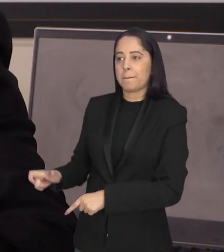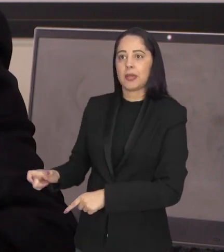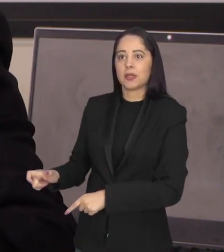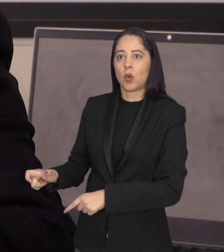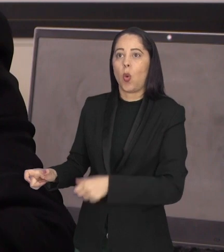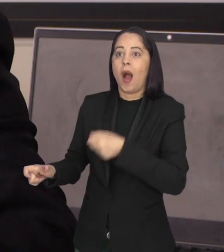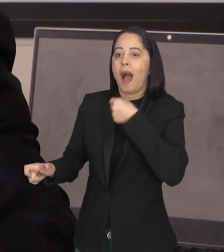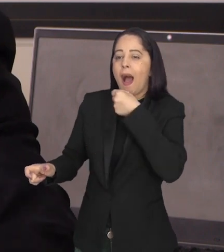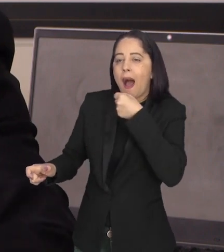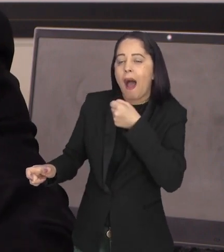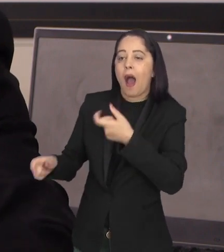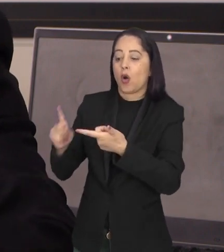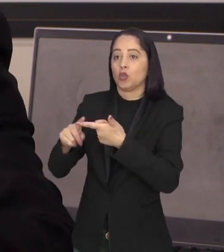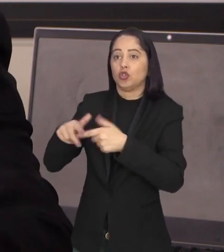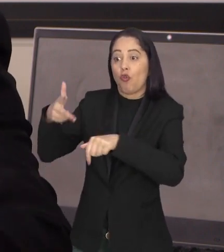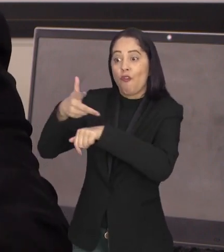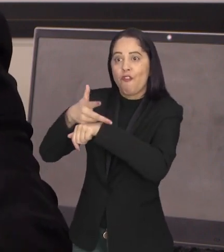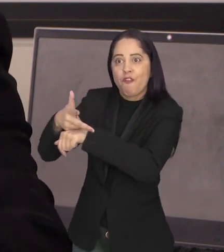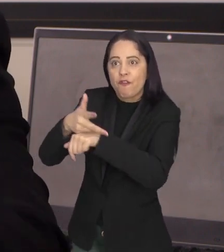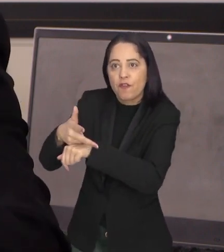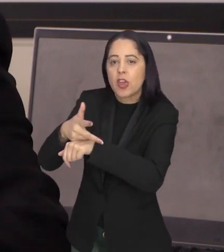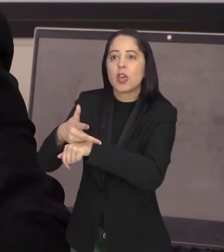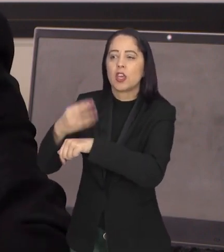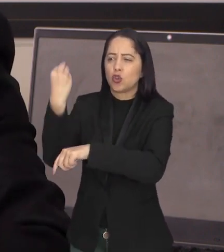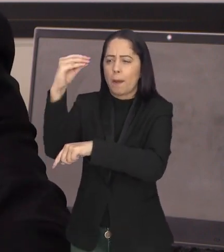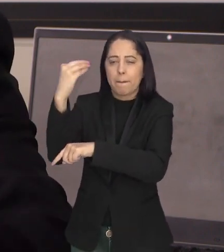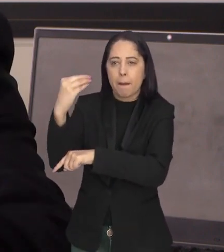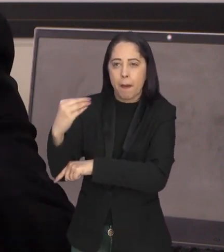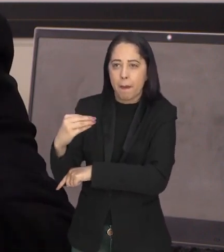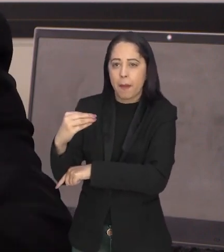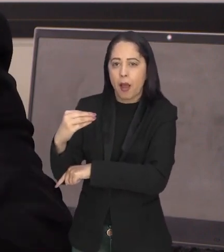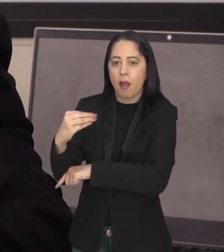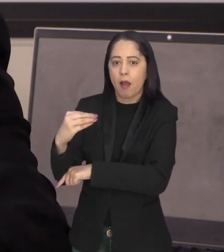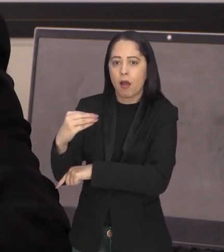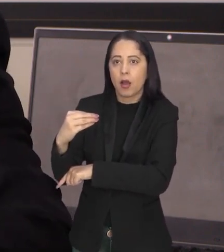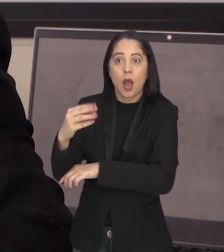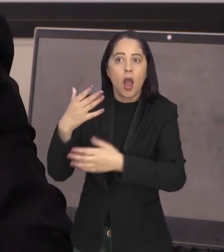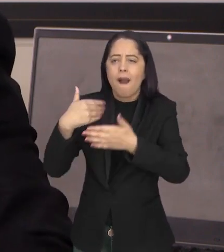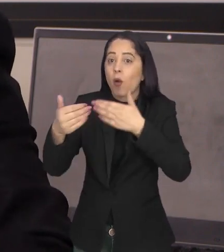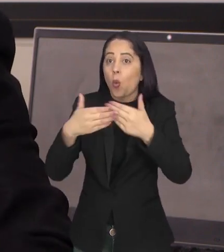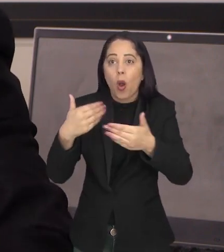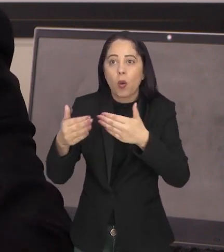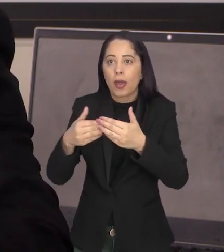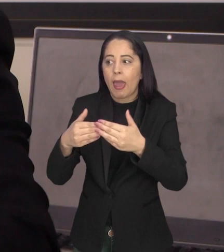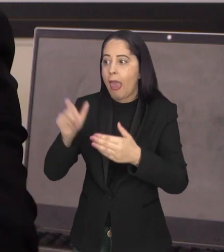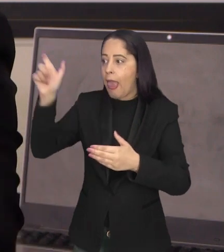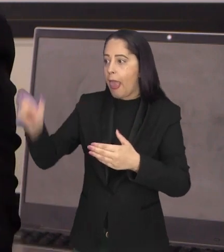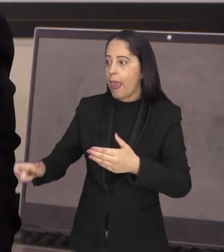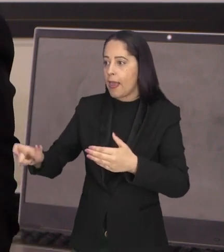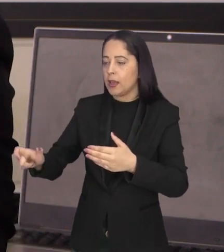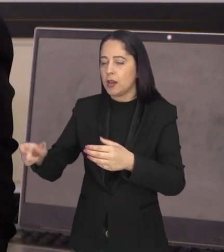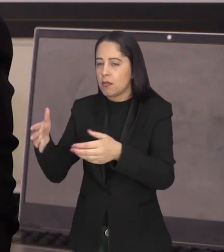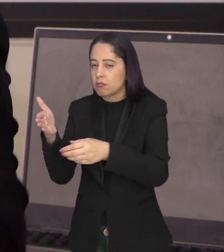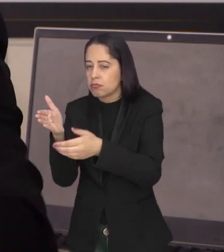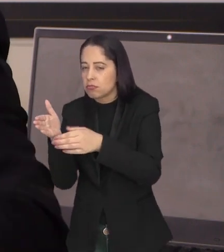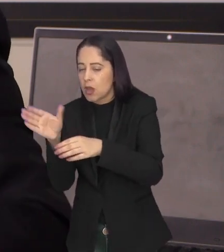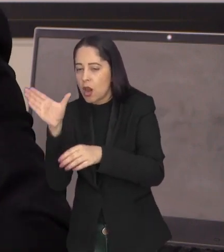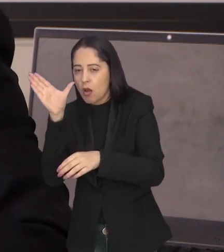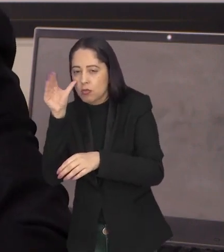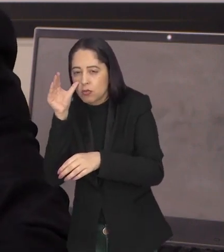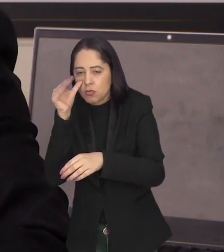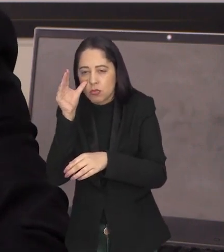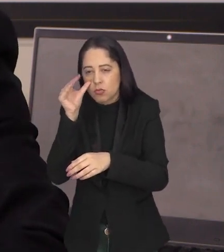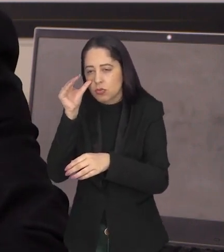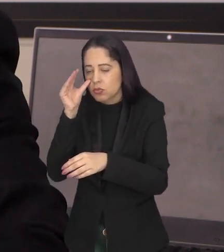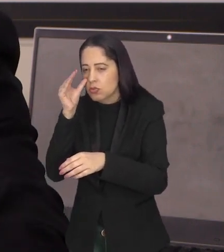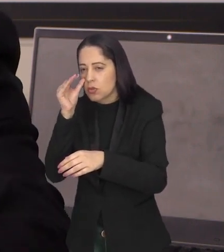de qualquer áudio ou um vídeo de rede social, que as pessoas hoje em dia postam muito vídeo, né? Poucos segundos já é